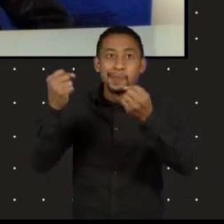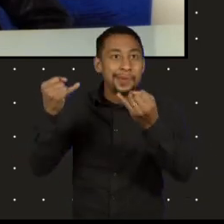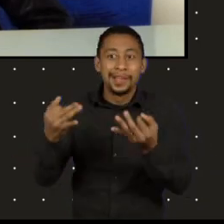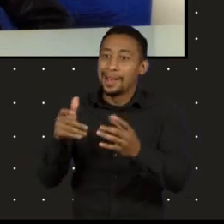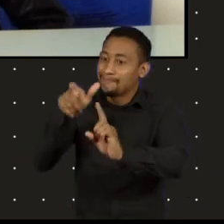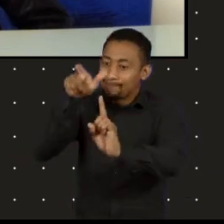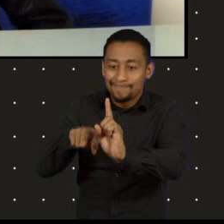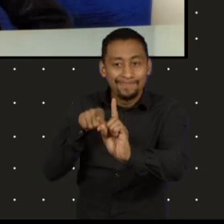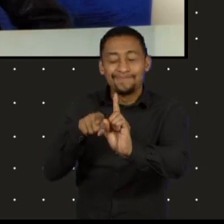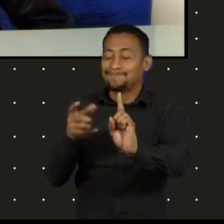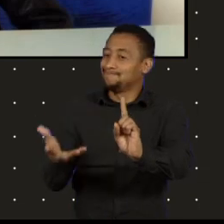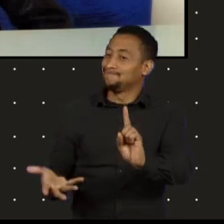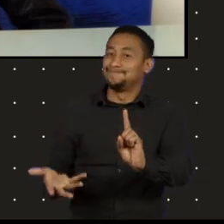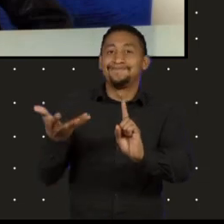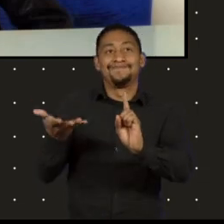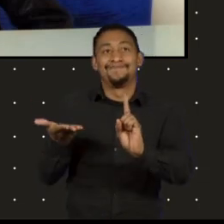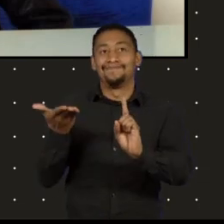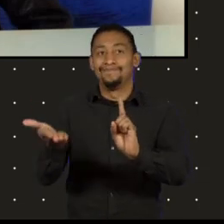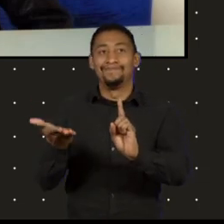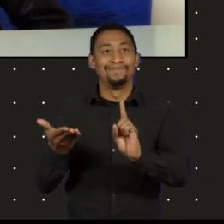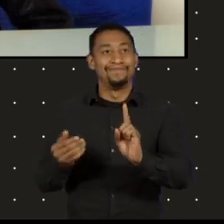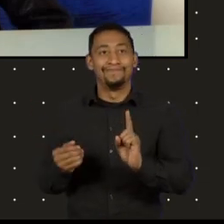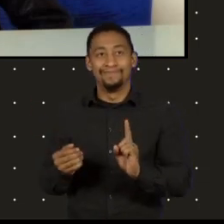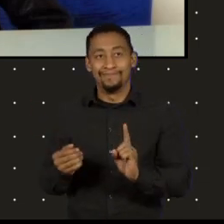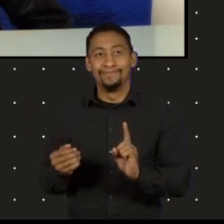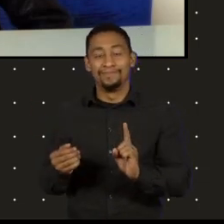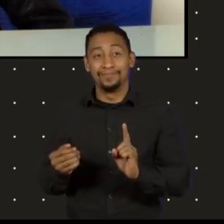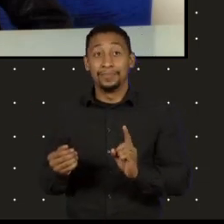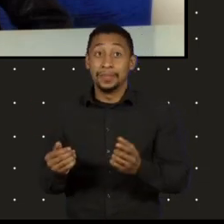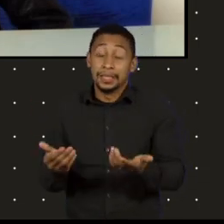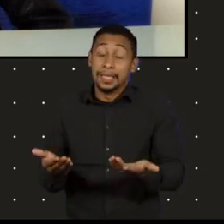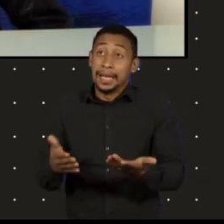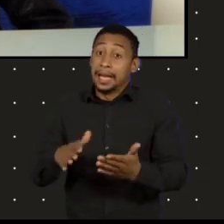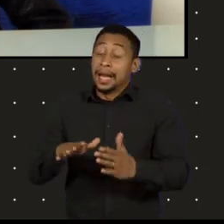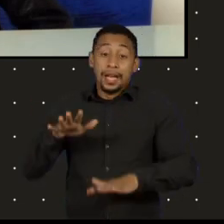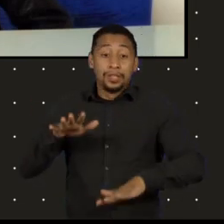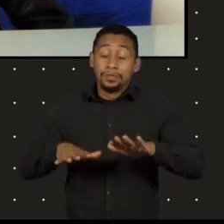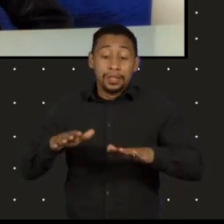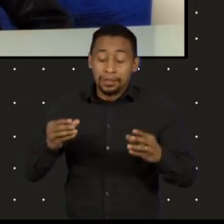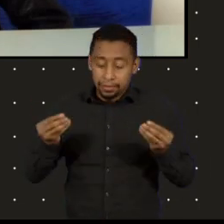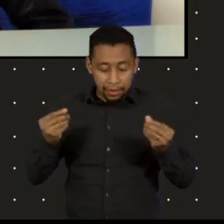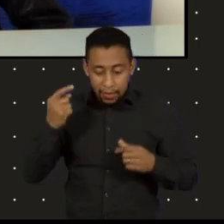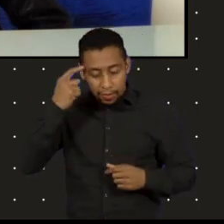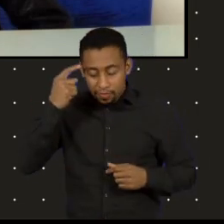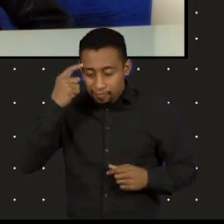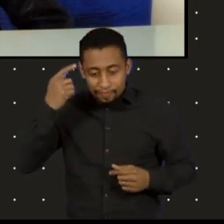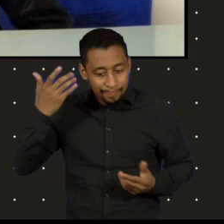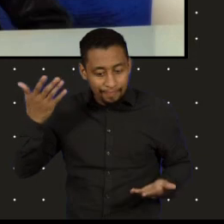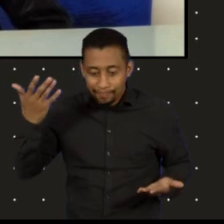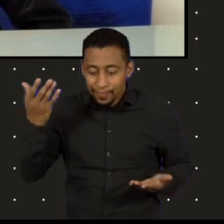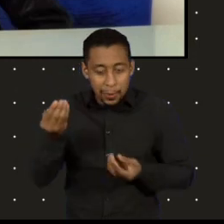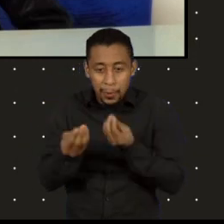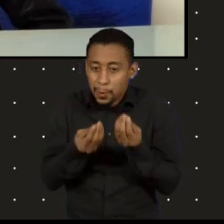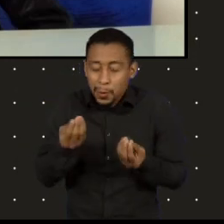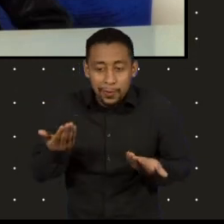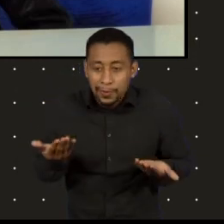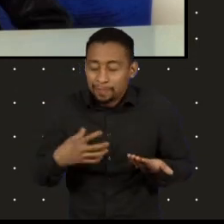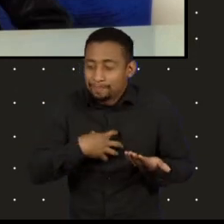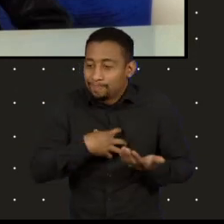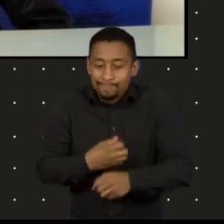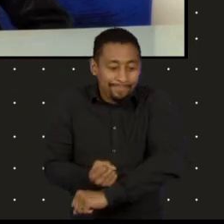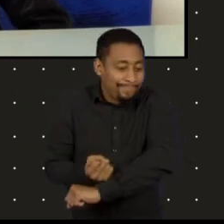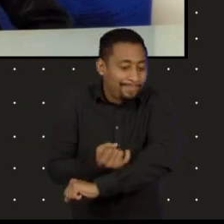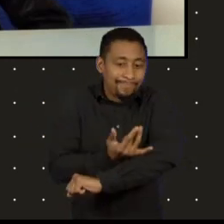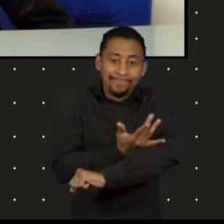pororoca, praticamente, que eu, às vezes, nem eu sei como foi, eu só sei de